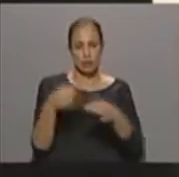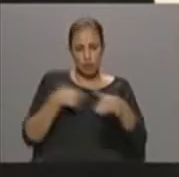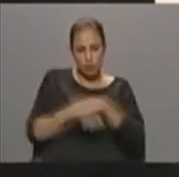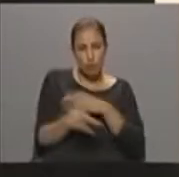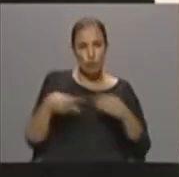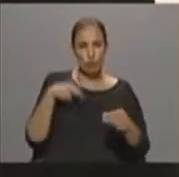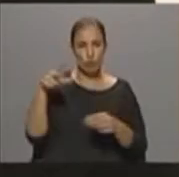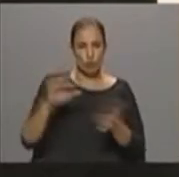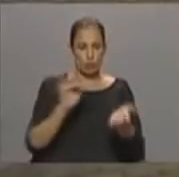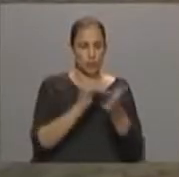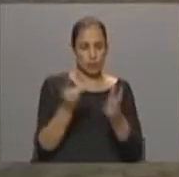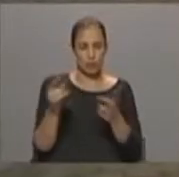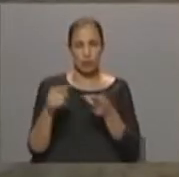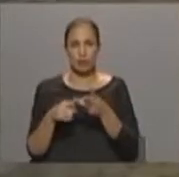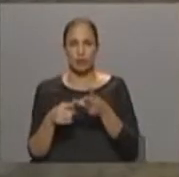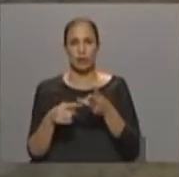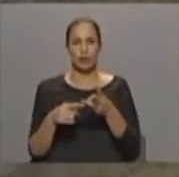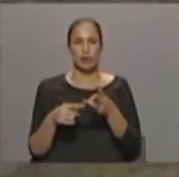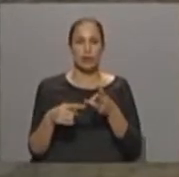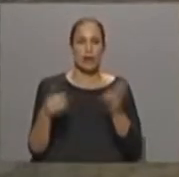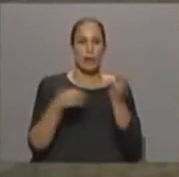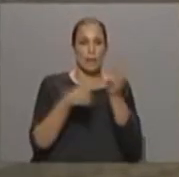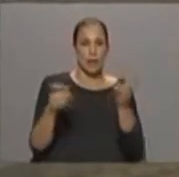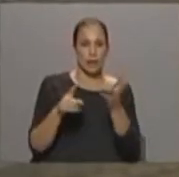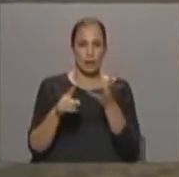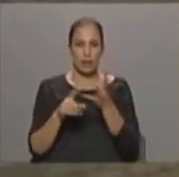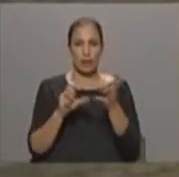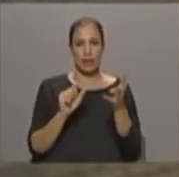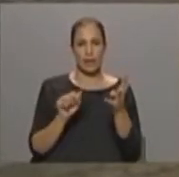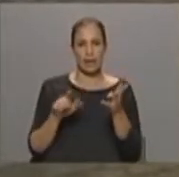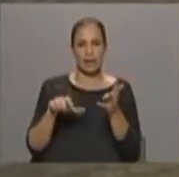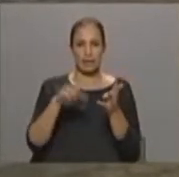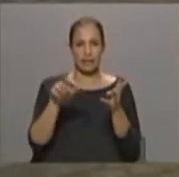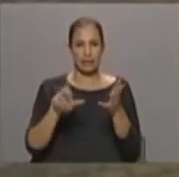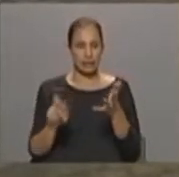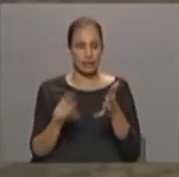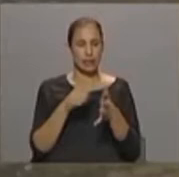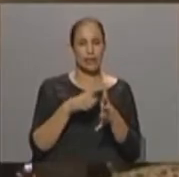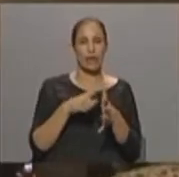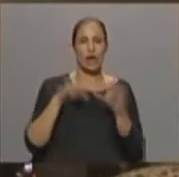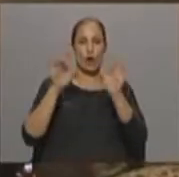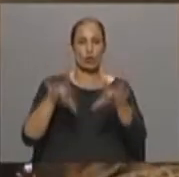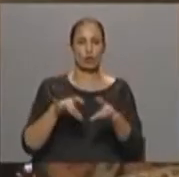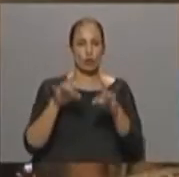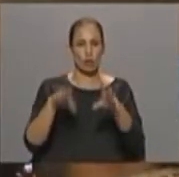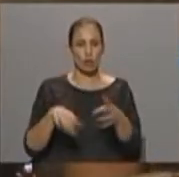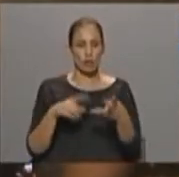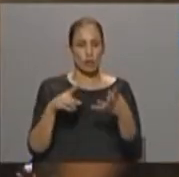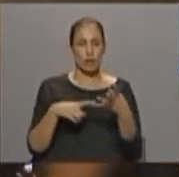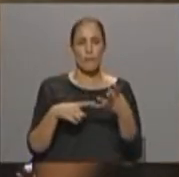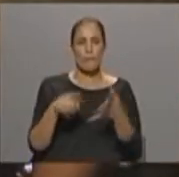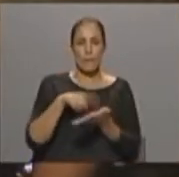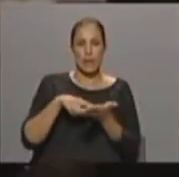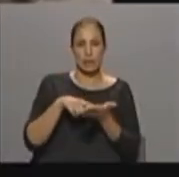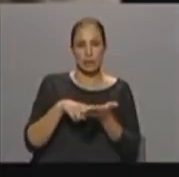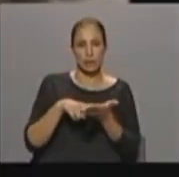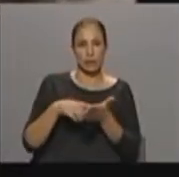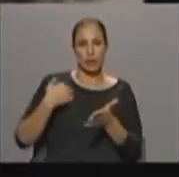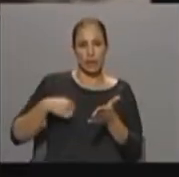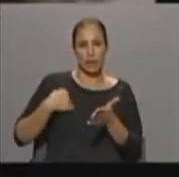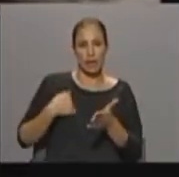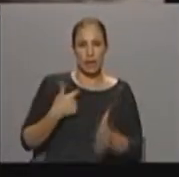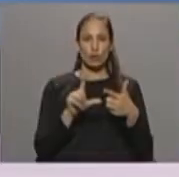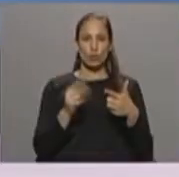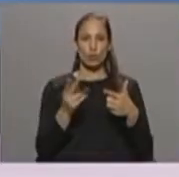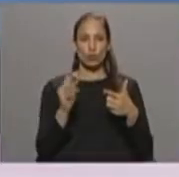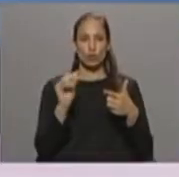Brasil, Estados Unidos, Galiza, Alemanha, Austrália, Bélgica, Canadá e Timor-Leste.